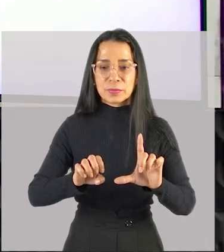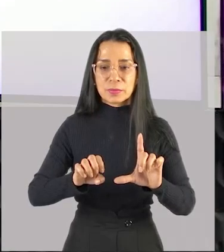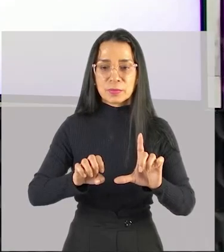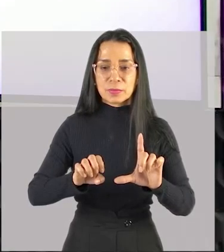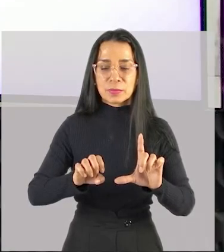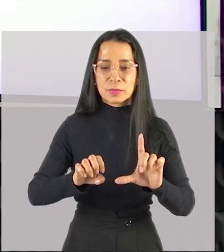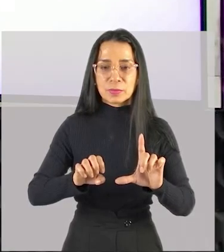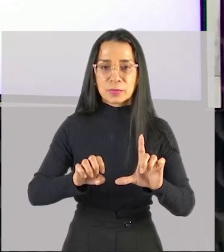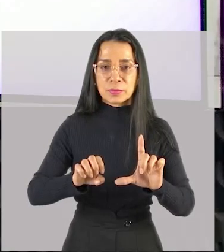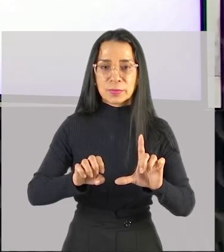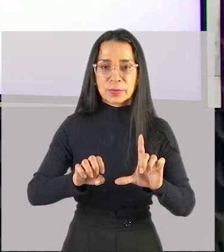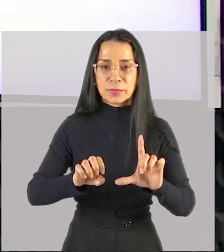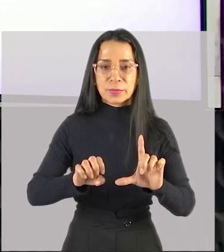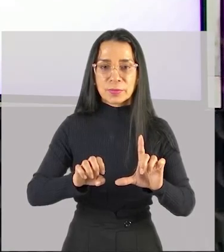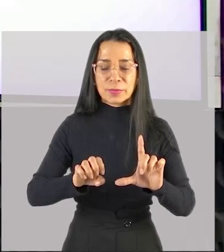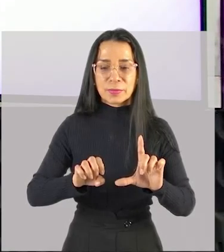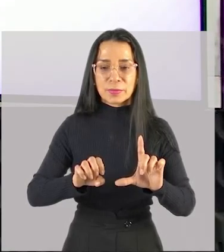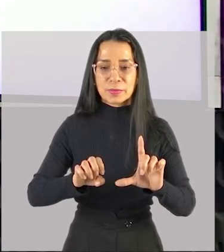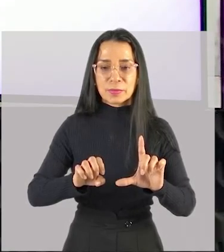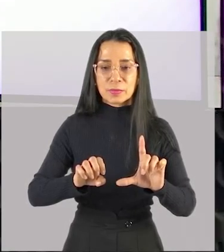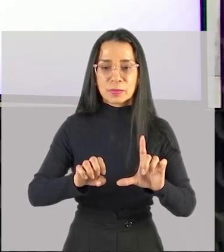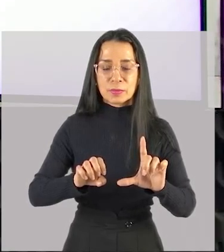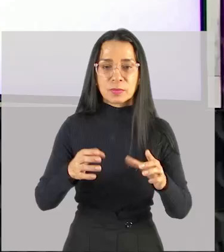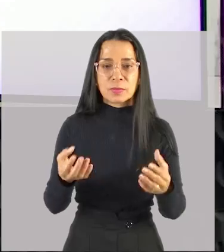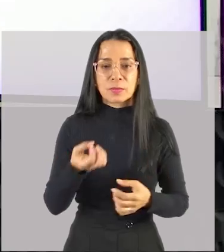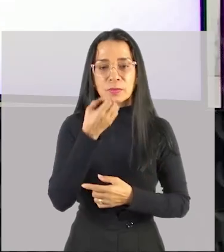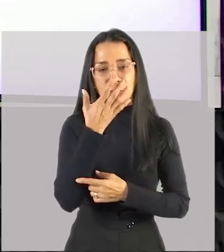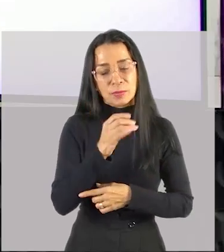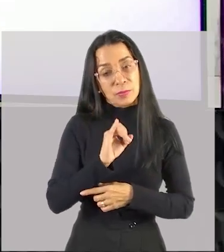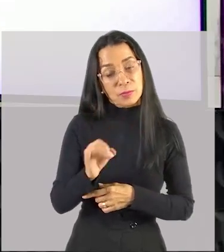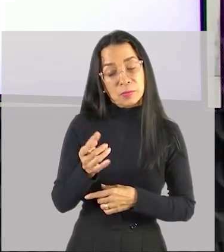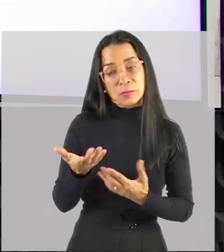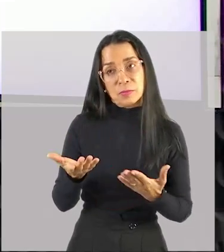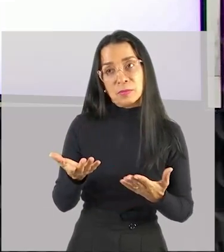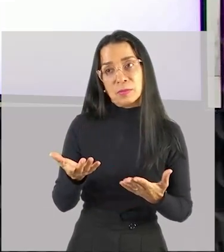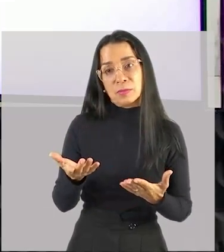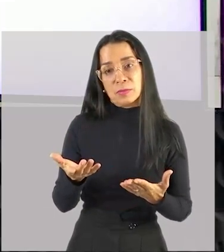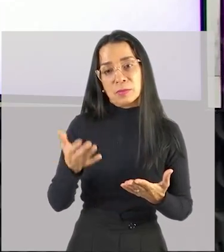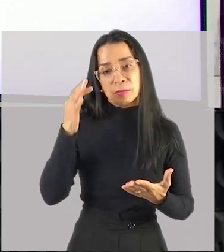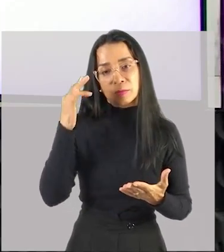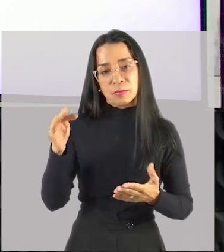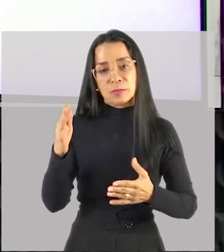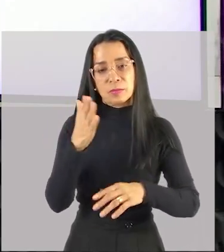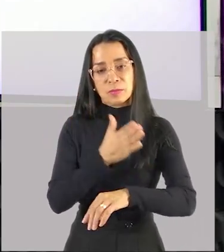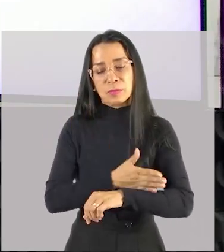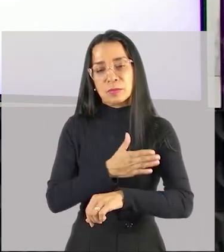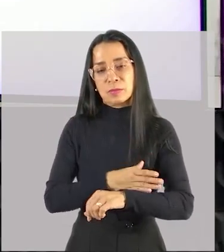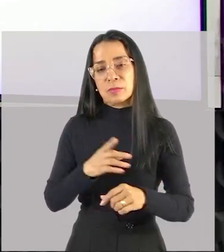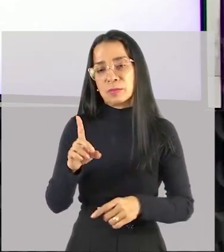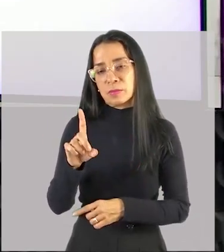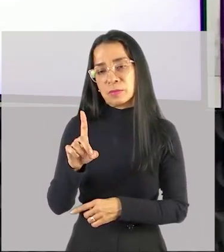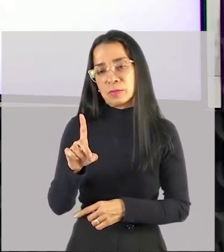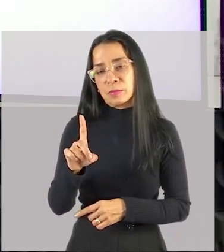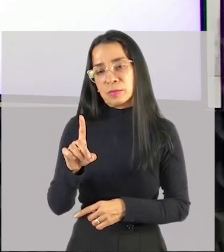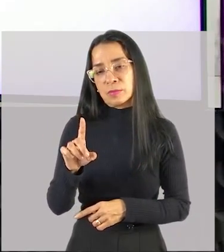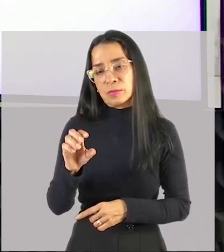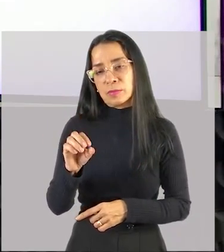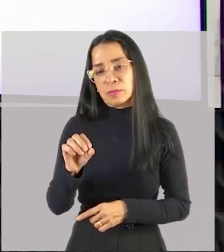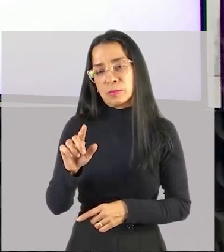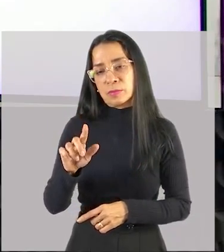pragmaticamente crença livre de dogmas. Bom, se tem uma coisa que a filosofia medieval é dogmática,